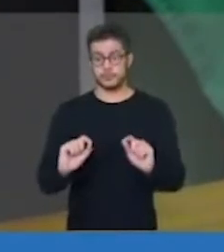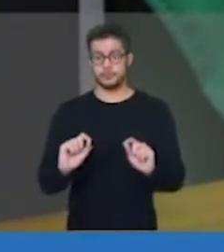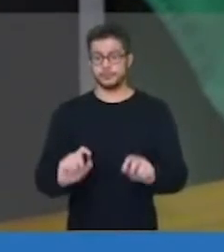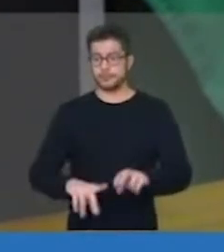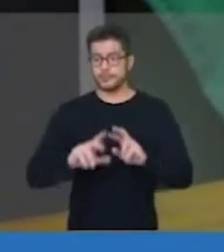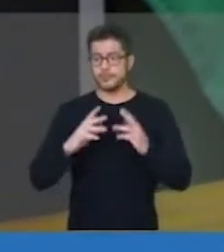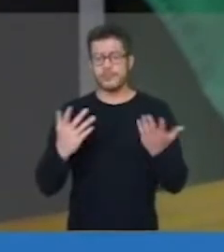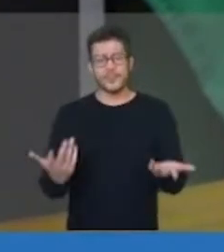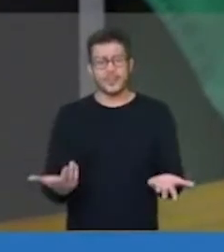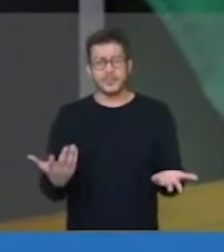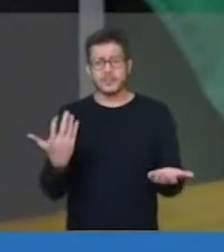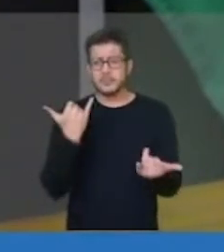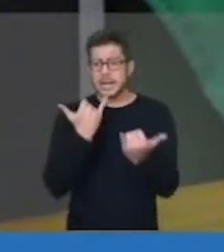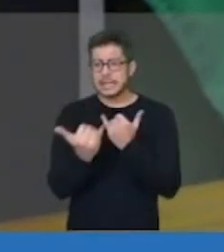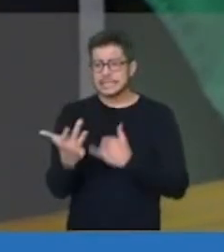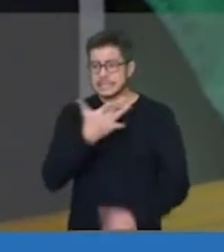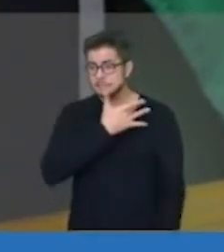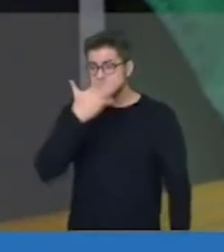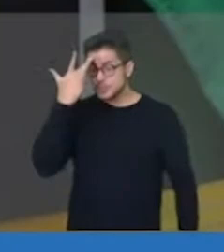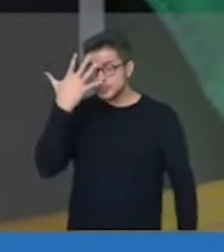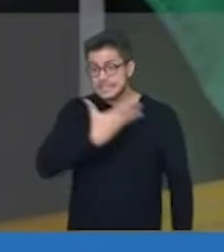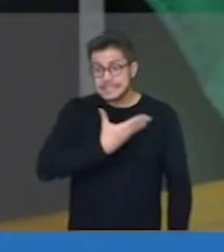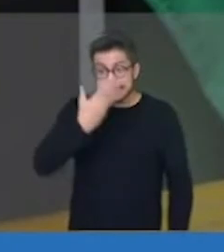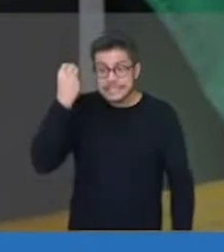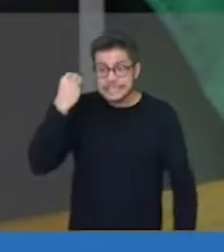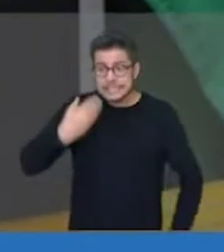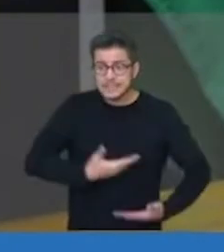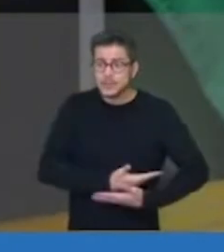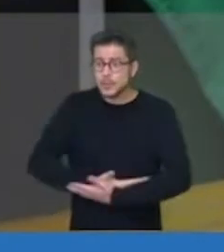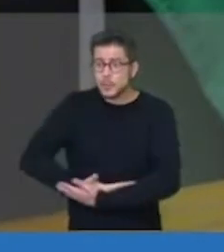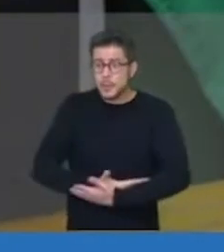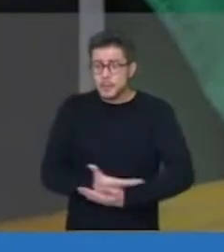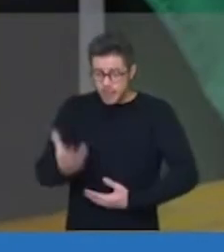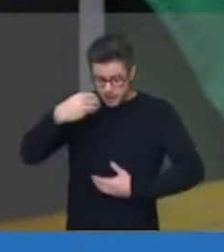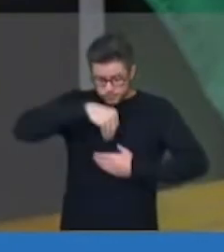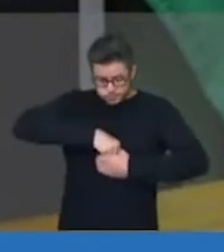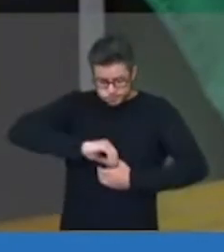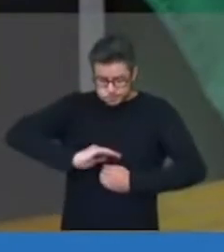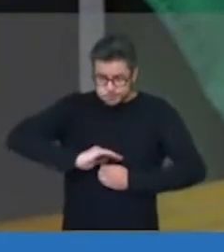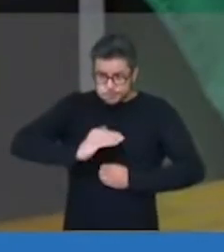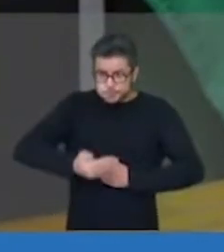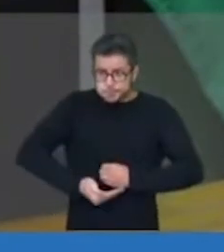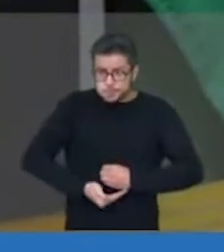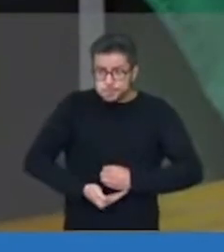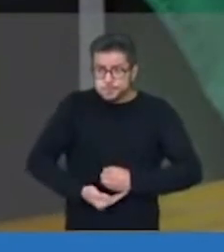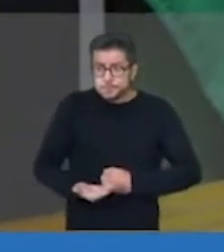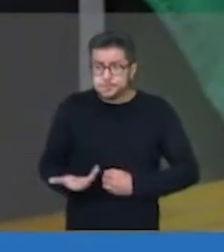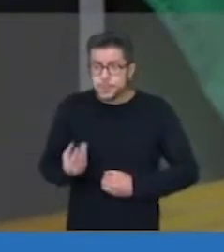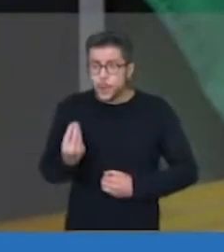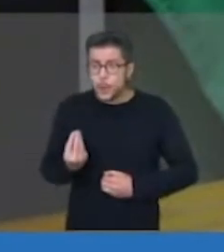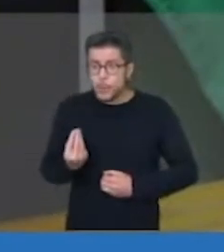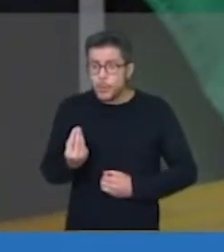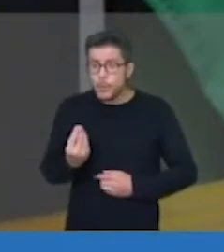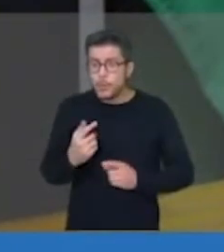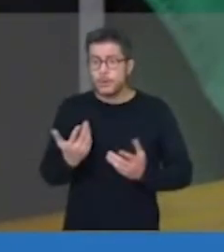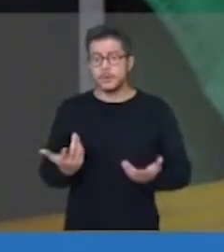bebê, na vida do bebê, dentro do ventre. Ninguém está falando.